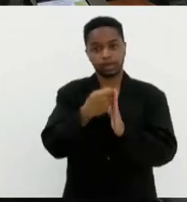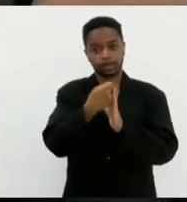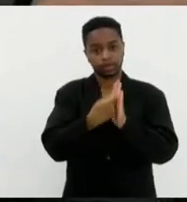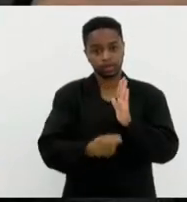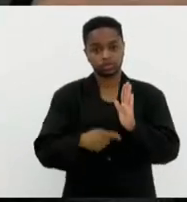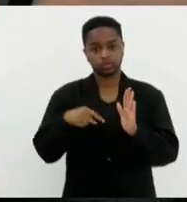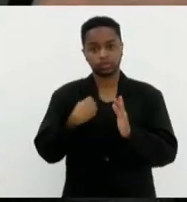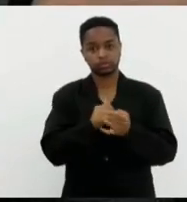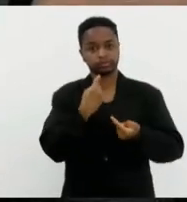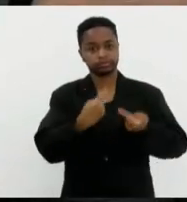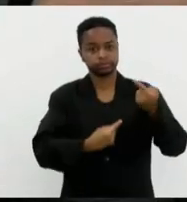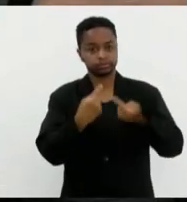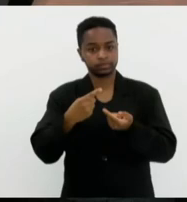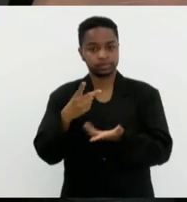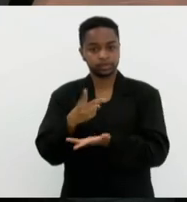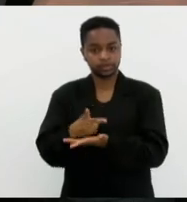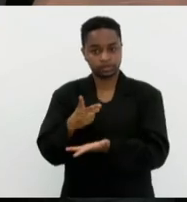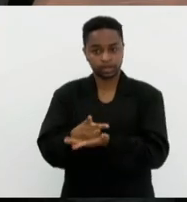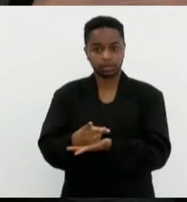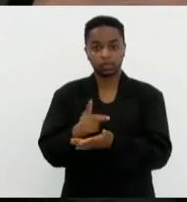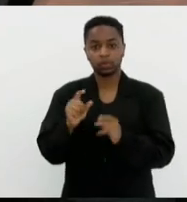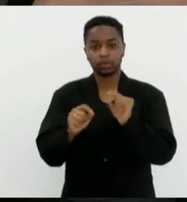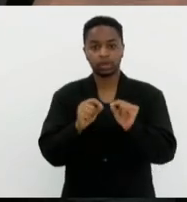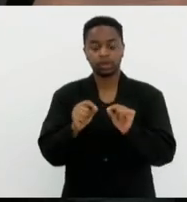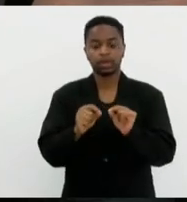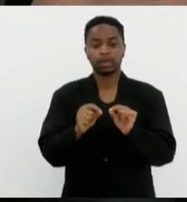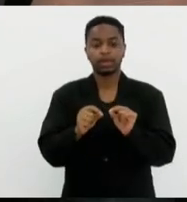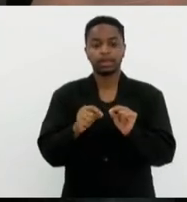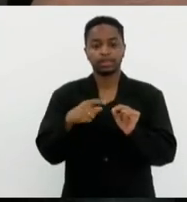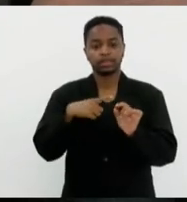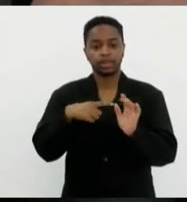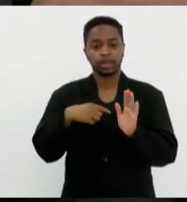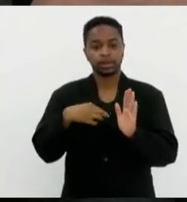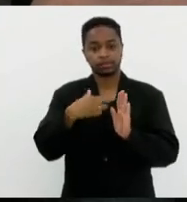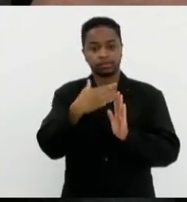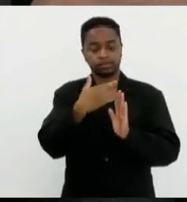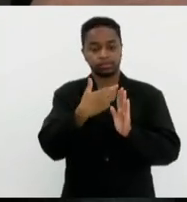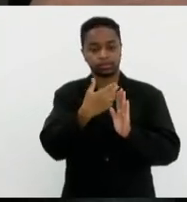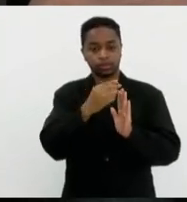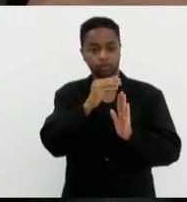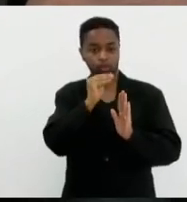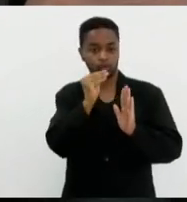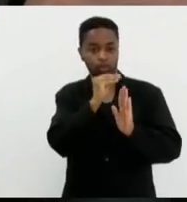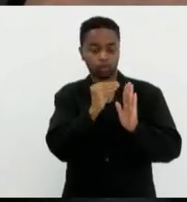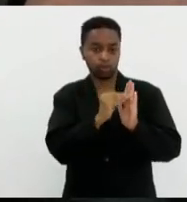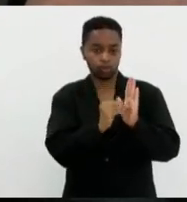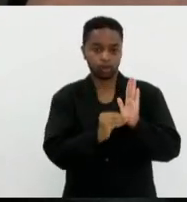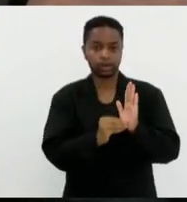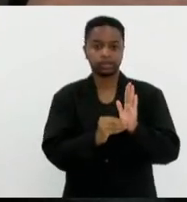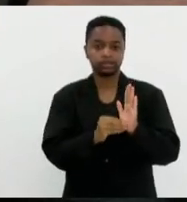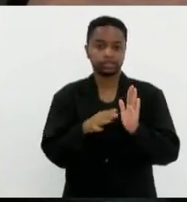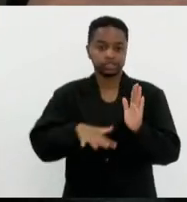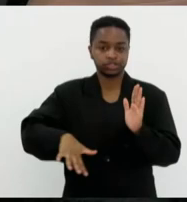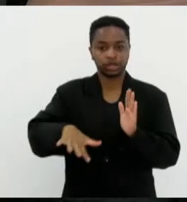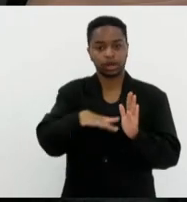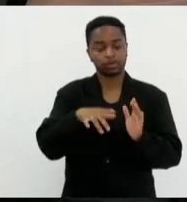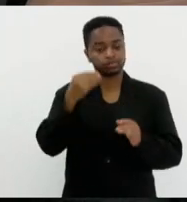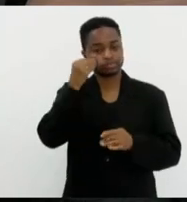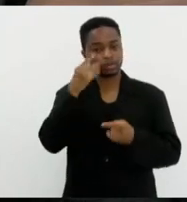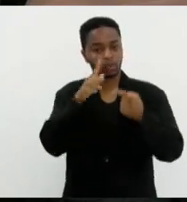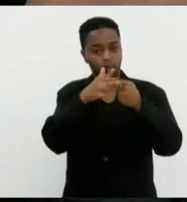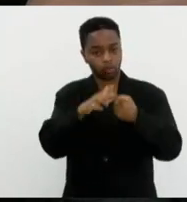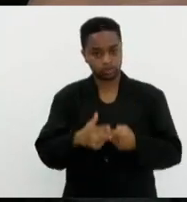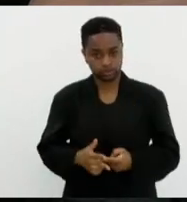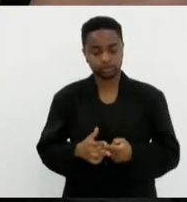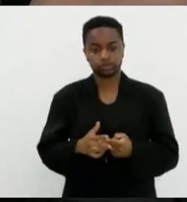muito na CCJ, a revogação genérica, e há no texto uma revogação genérica. Então, tentar fazer a correção